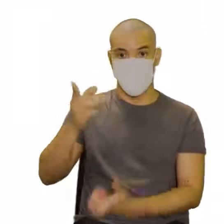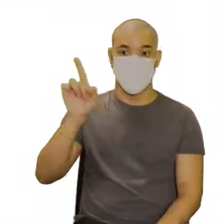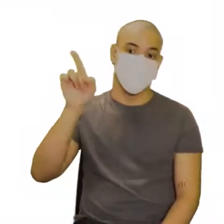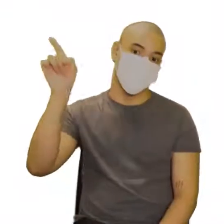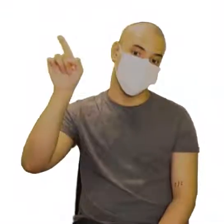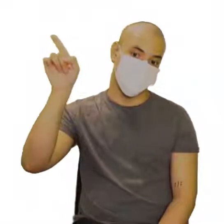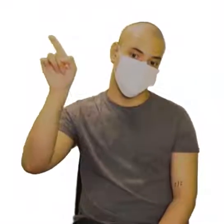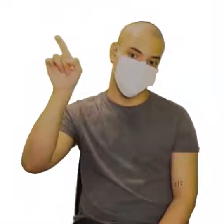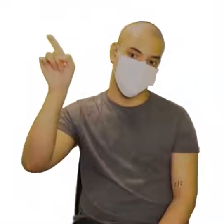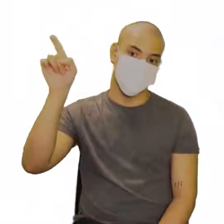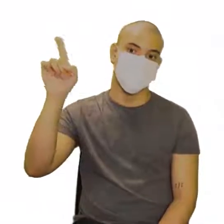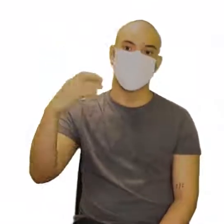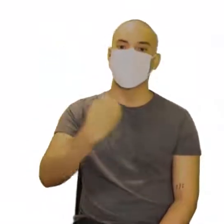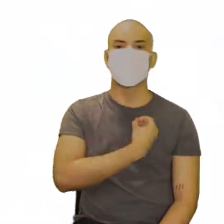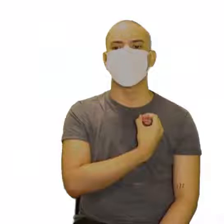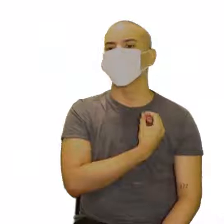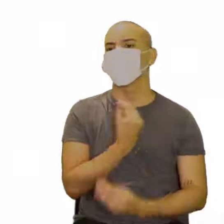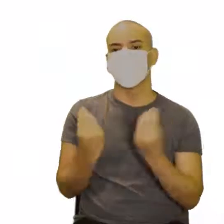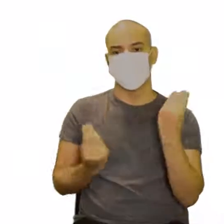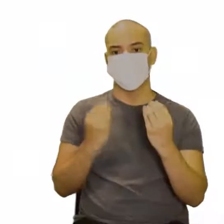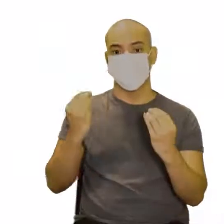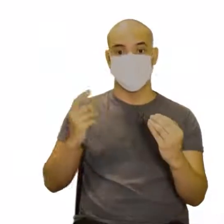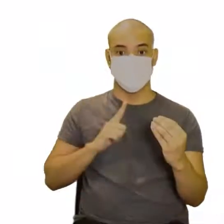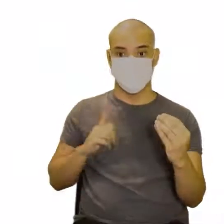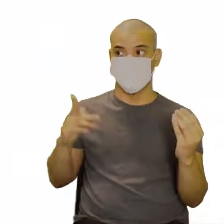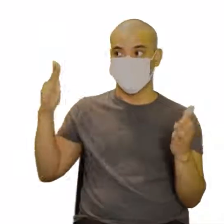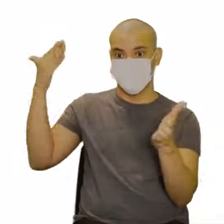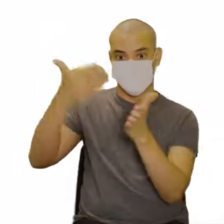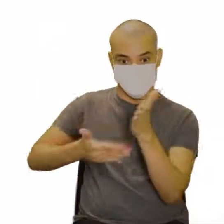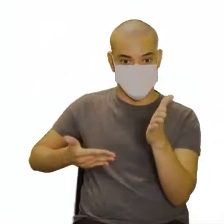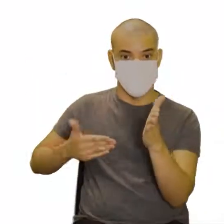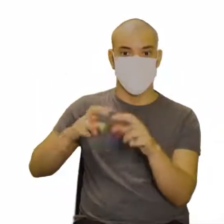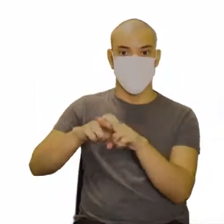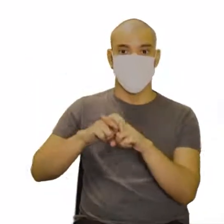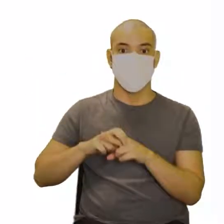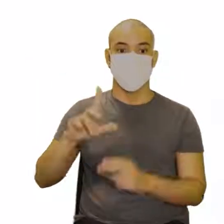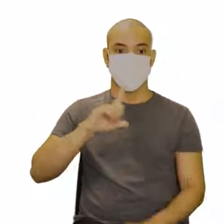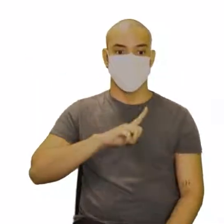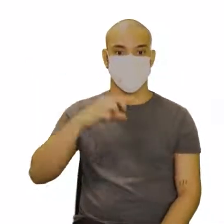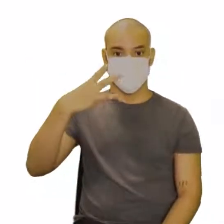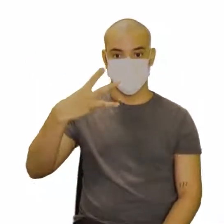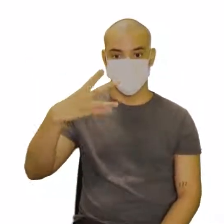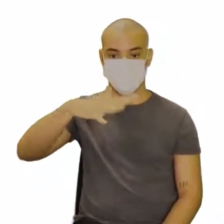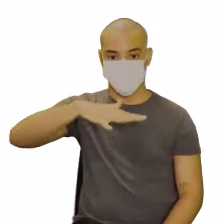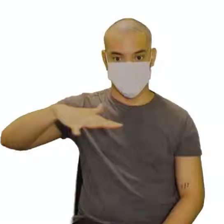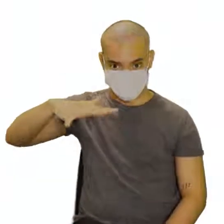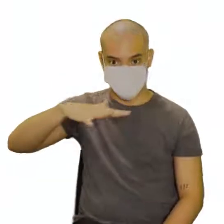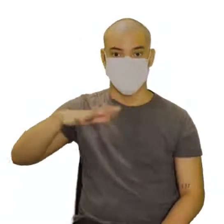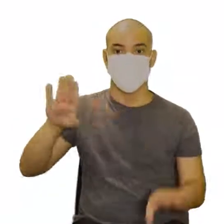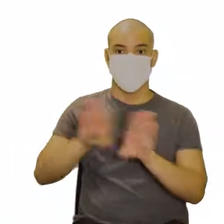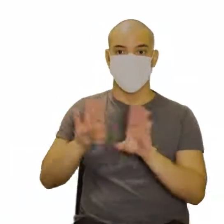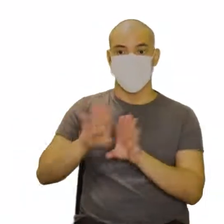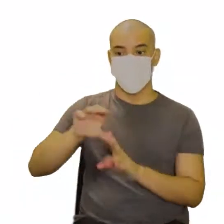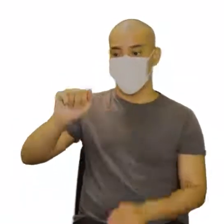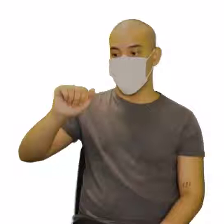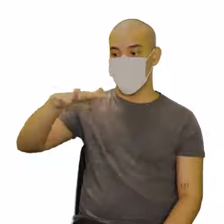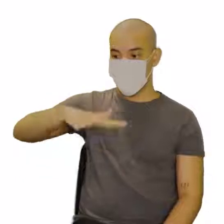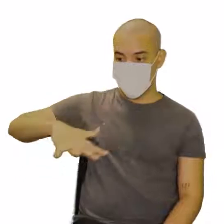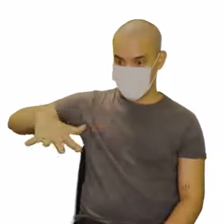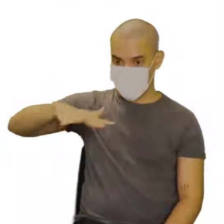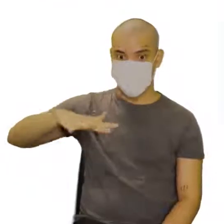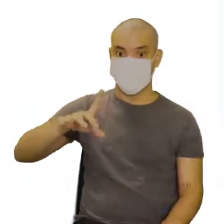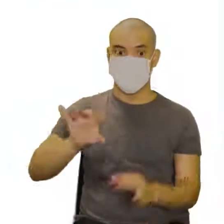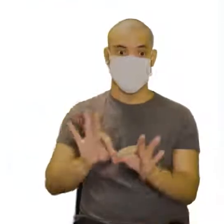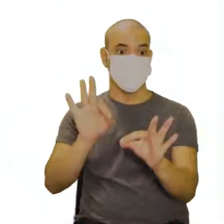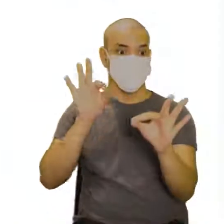os nossos números, eles vieram daqui. Então, tá aqui, ó, a permissividade, a área e a distância, ok?